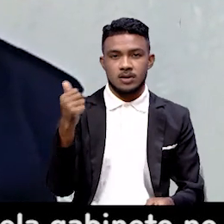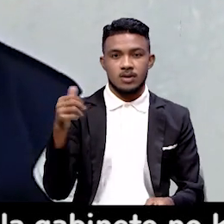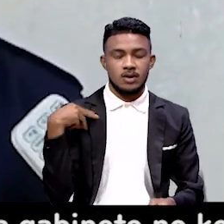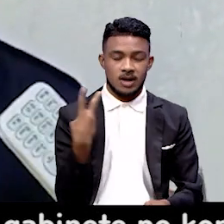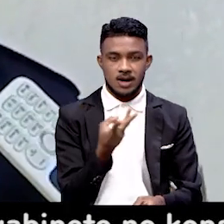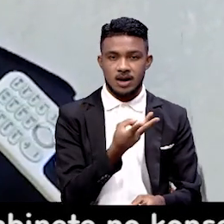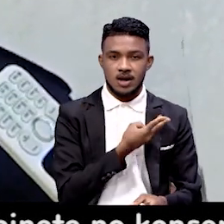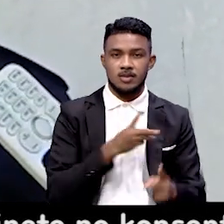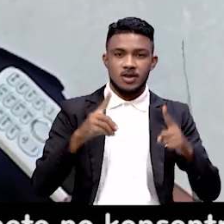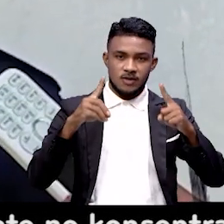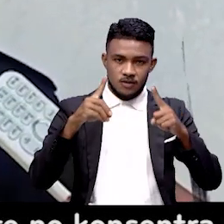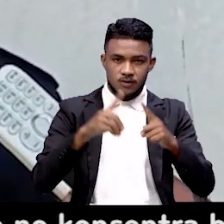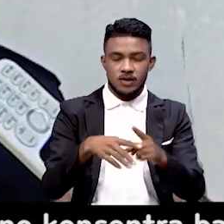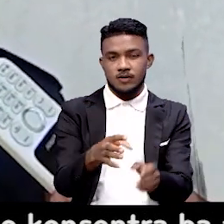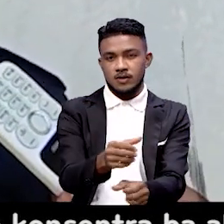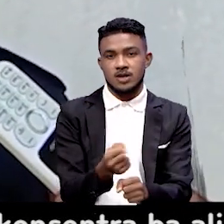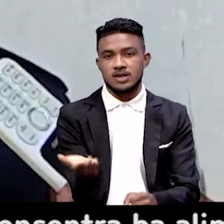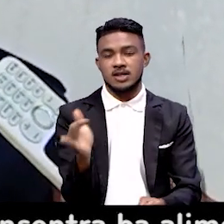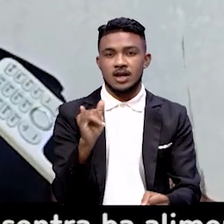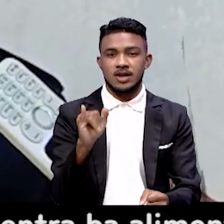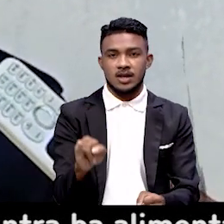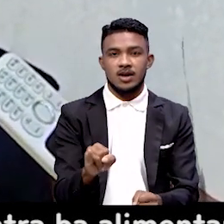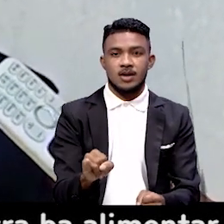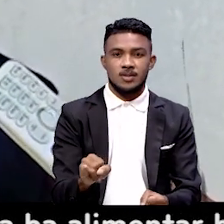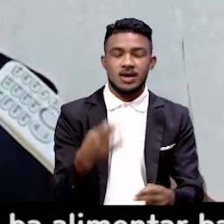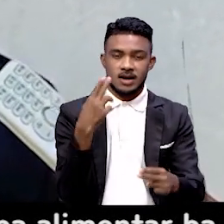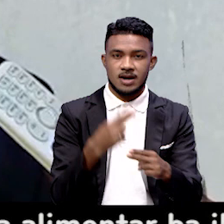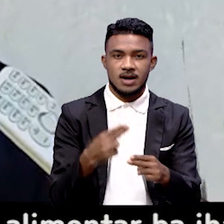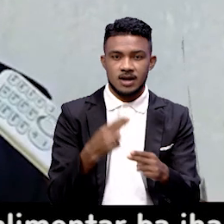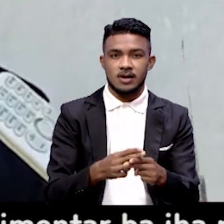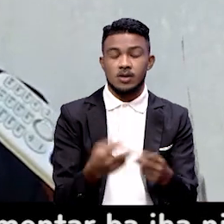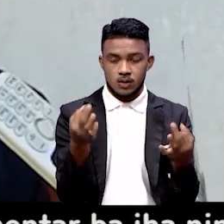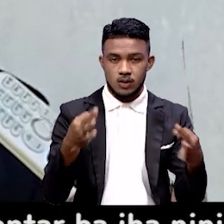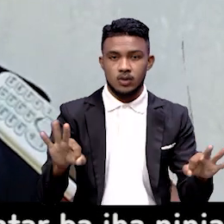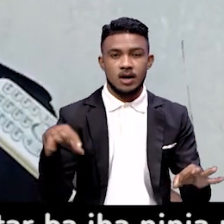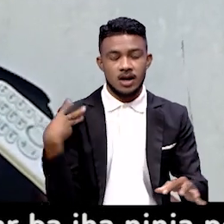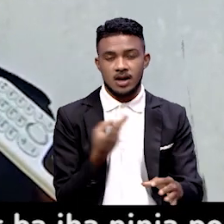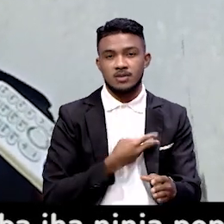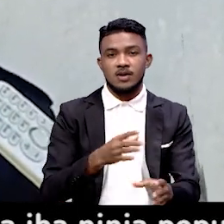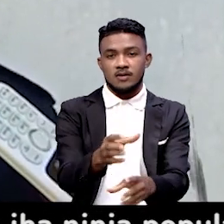sernia identidade depois idane hotu ami ser foti sernia